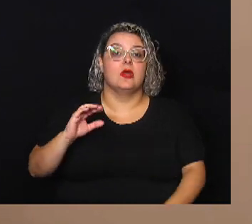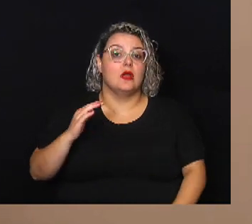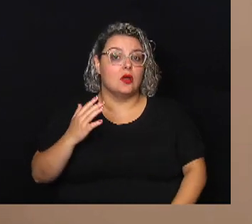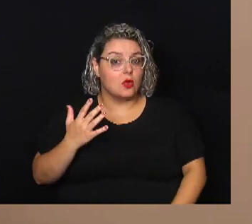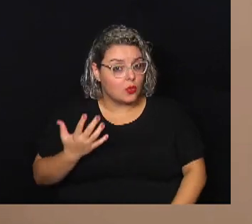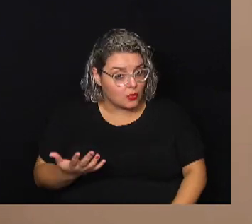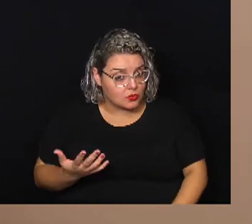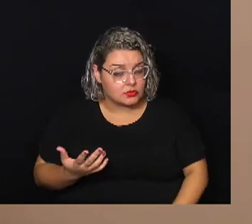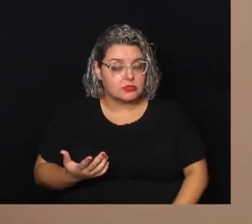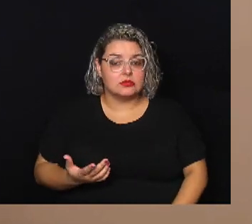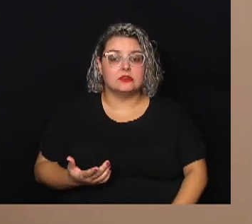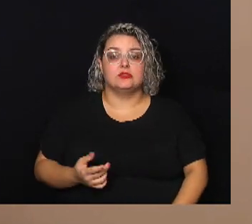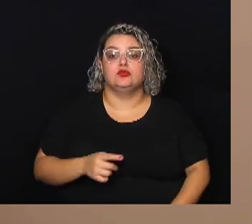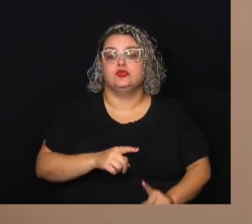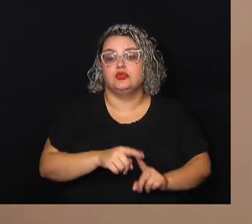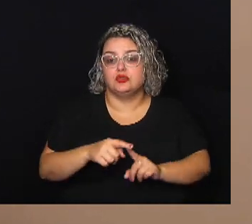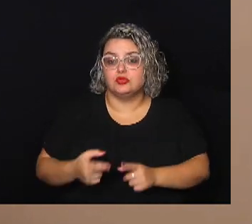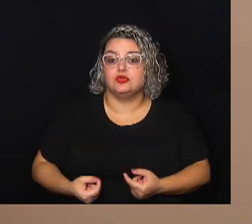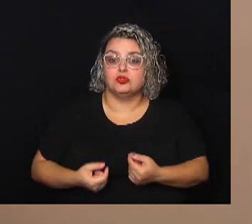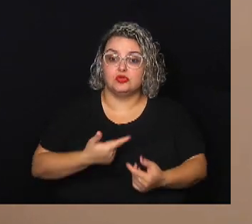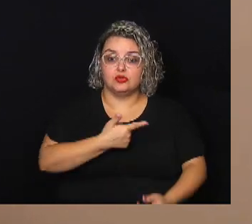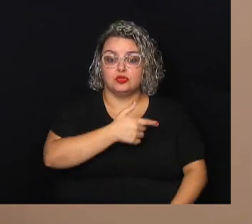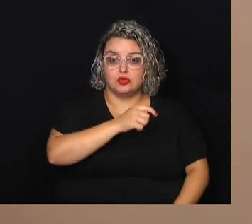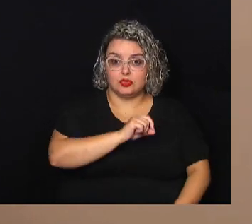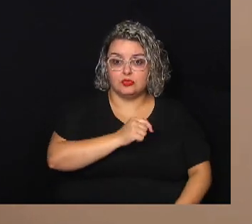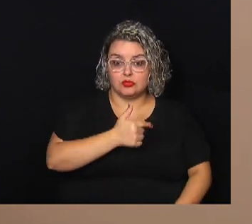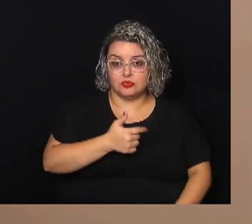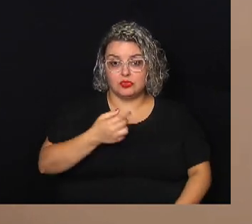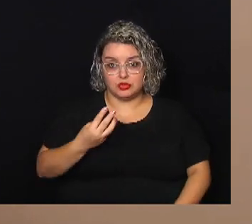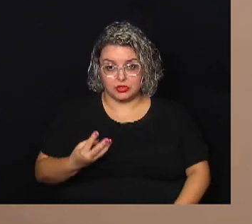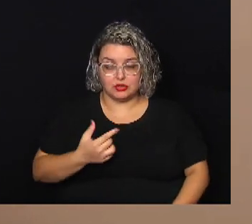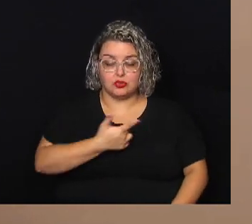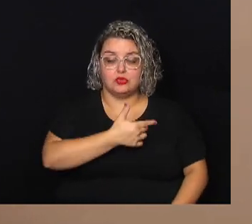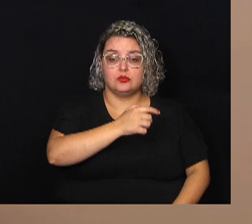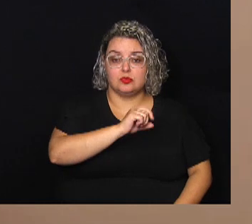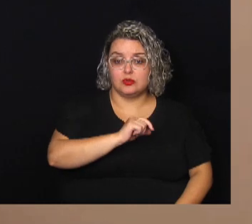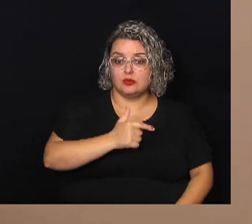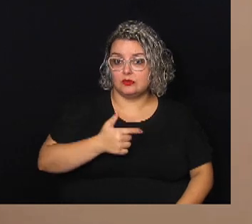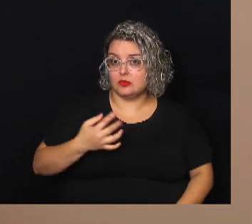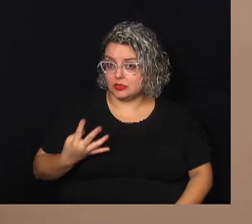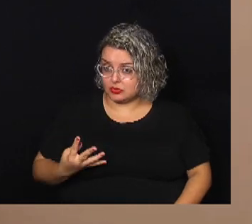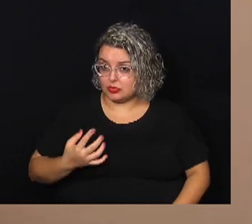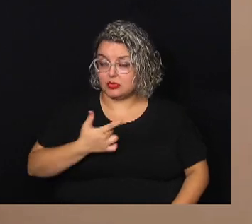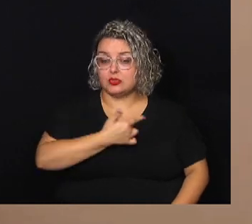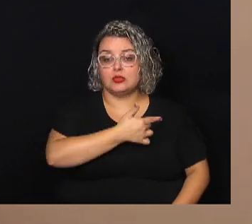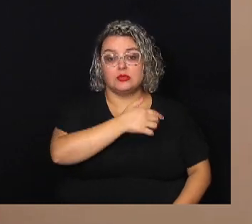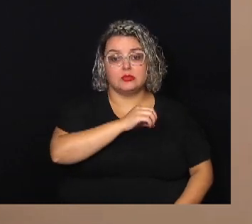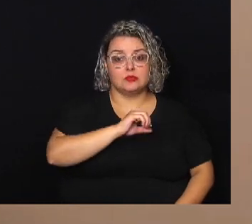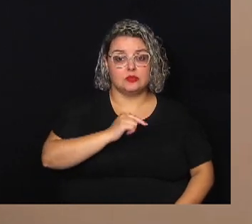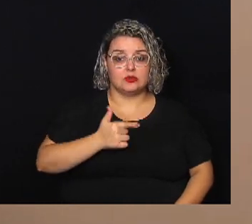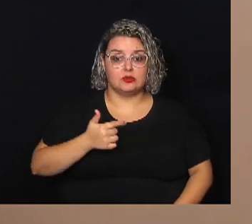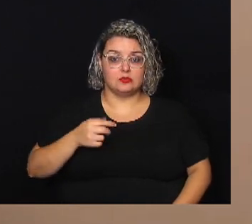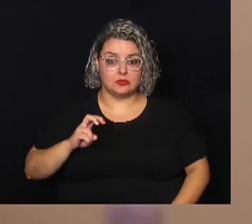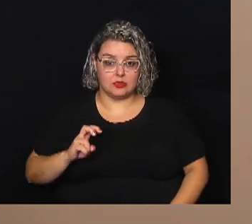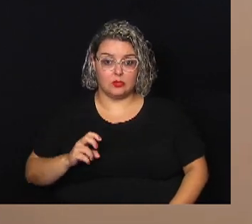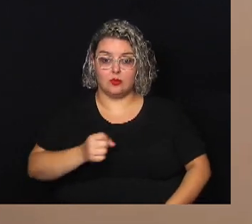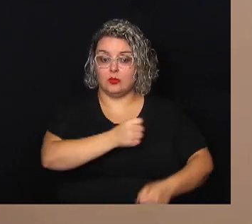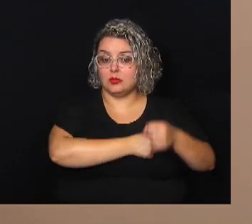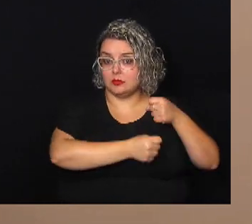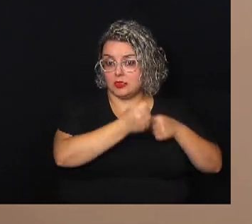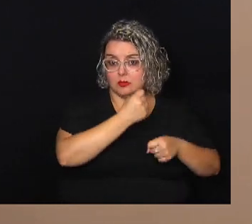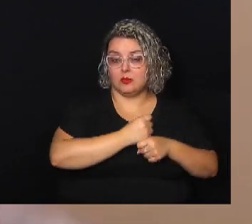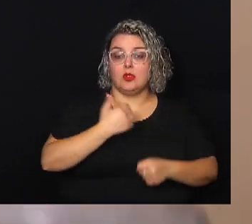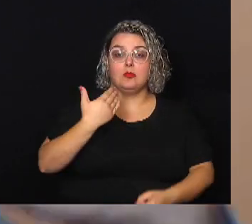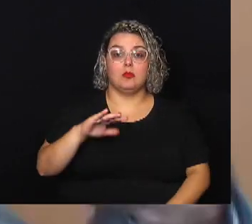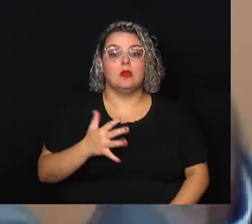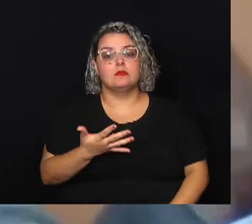para 2023, 2024, 2025. Então você imagina que ano passado nós tivemos uma publicação que